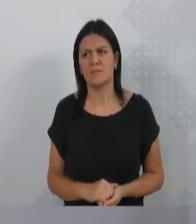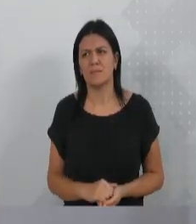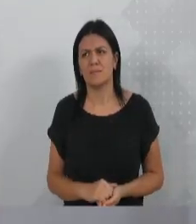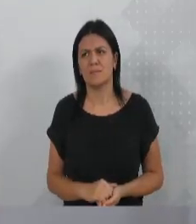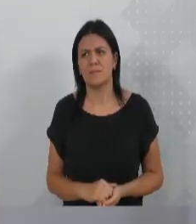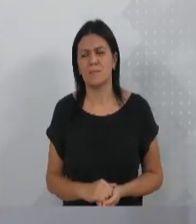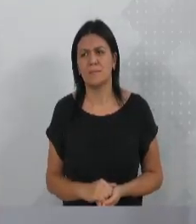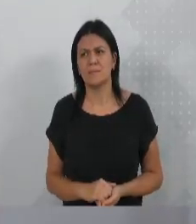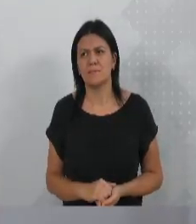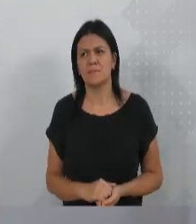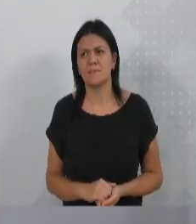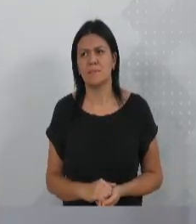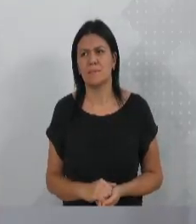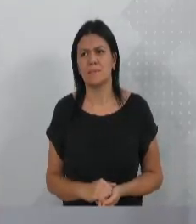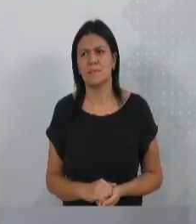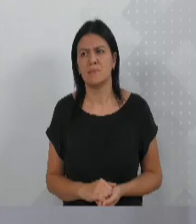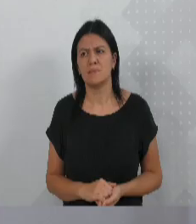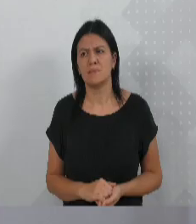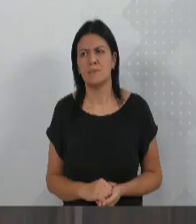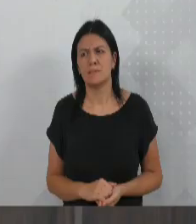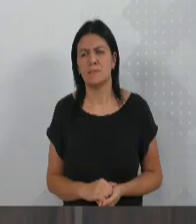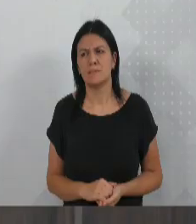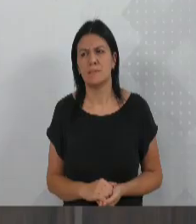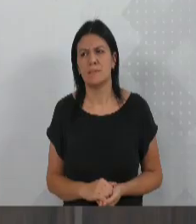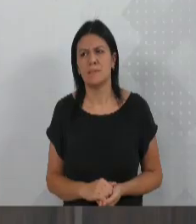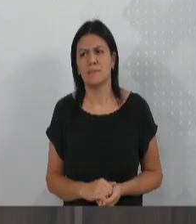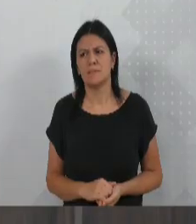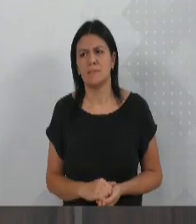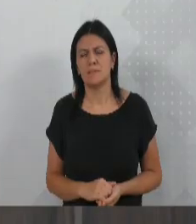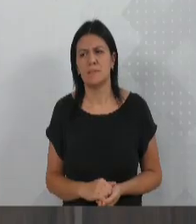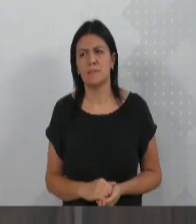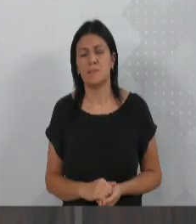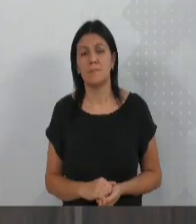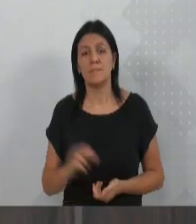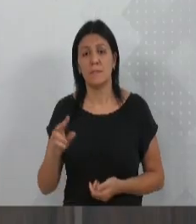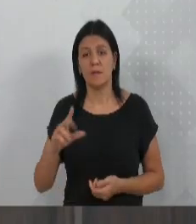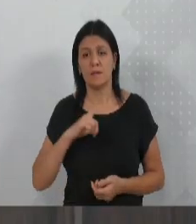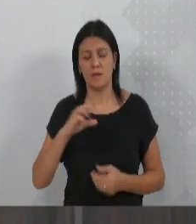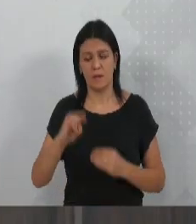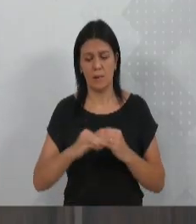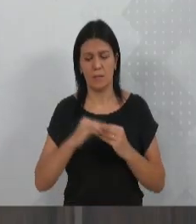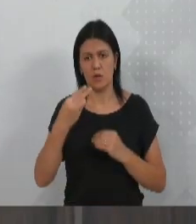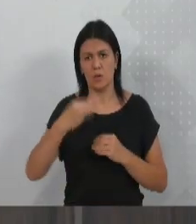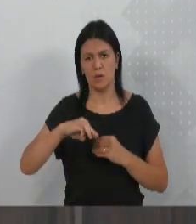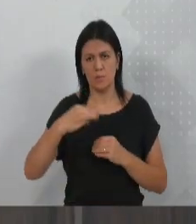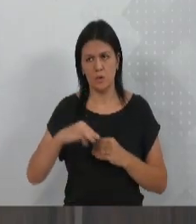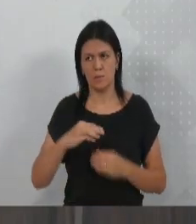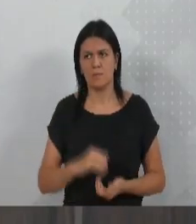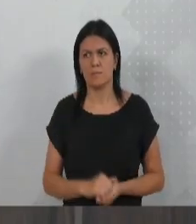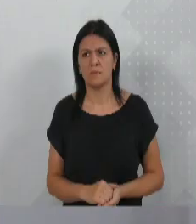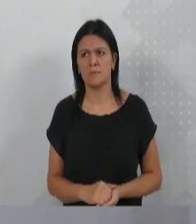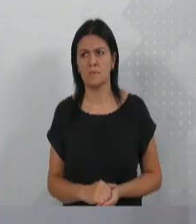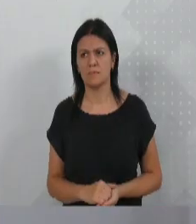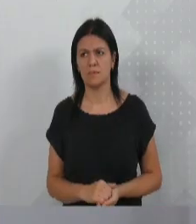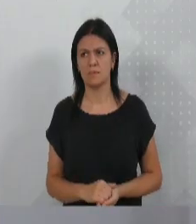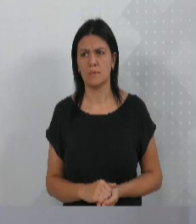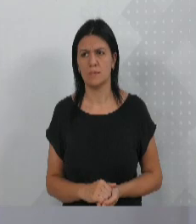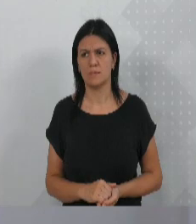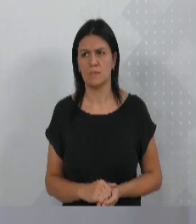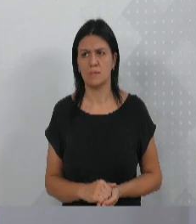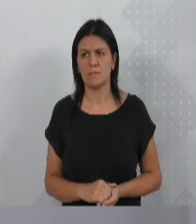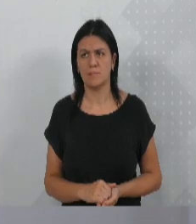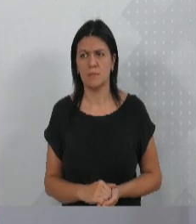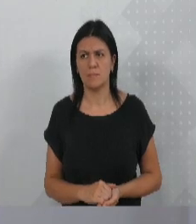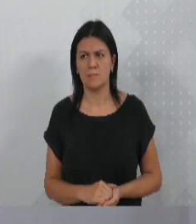junto Vereador be vereador beutre em virtude dois a pares 2 minutos 30 para vossa excelência poder concluir Obrigado Vereador